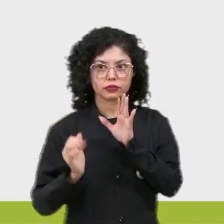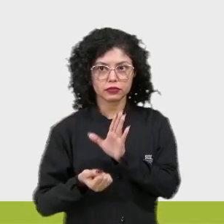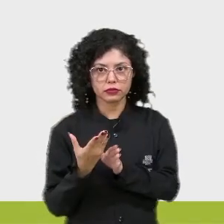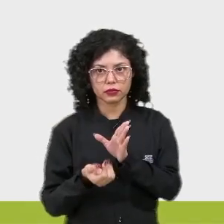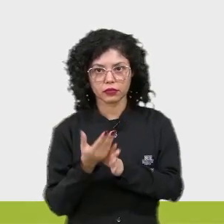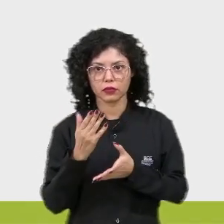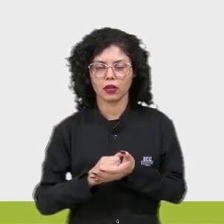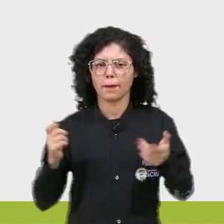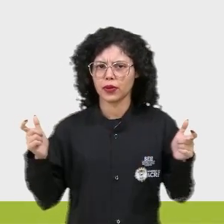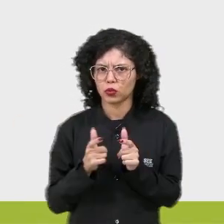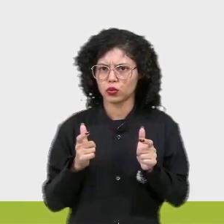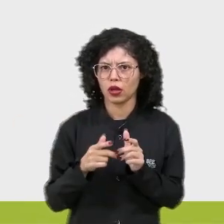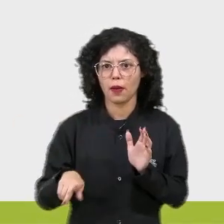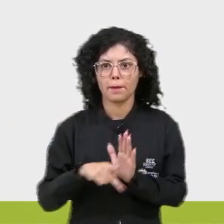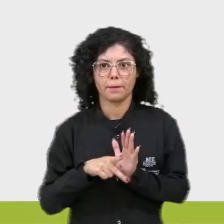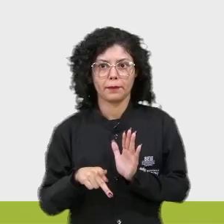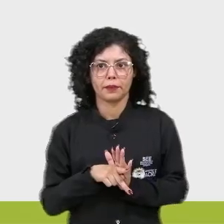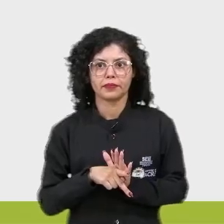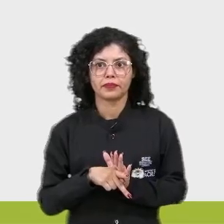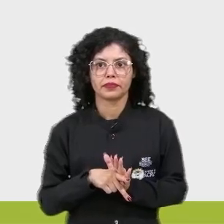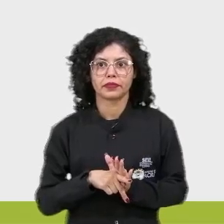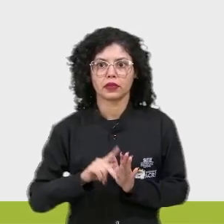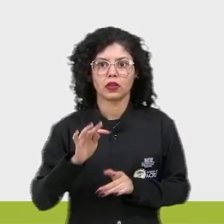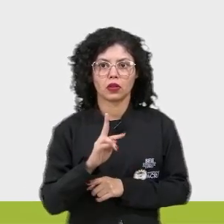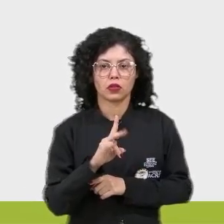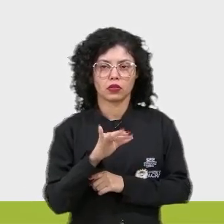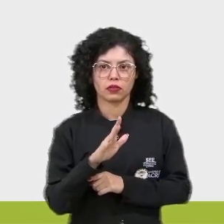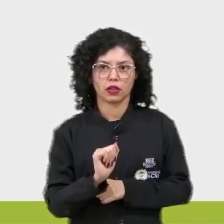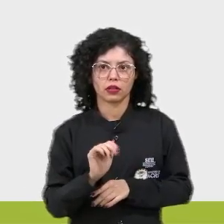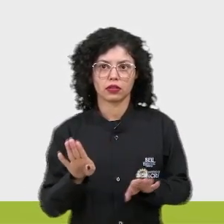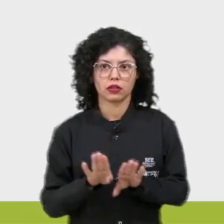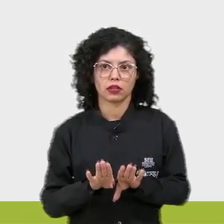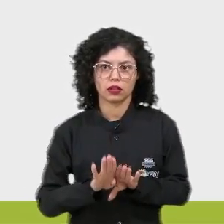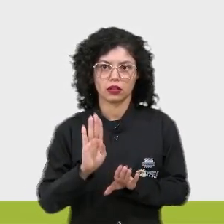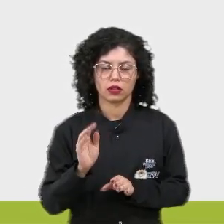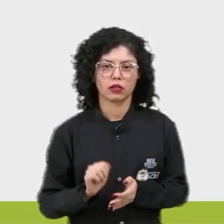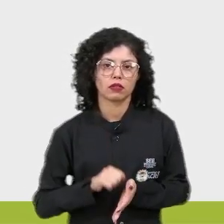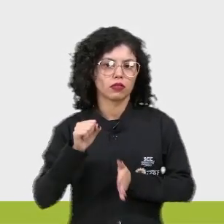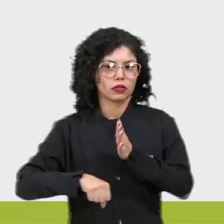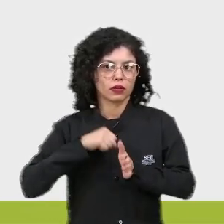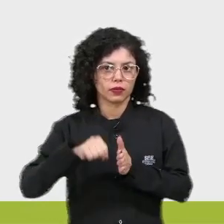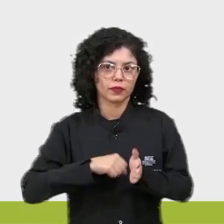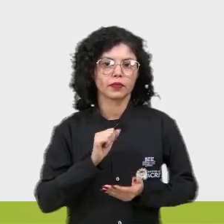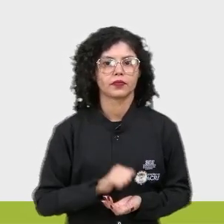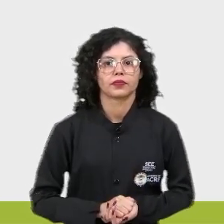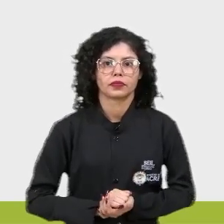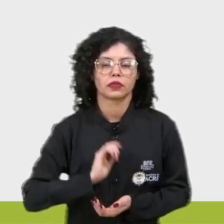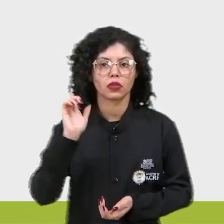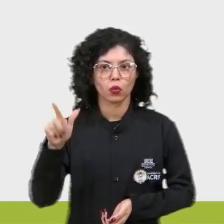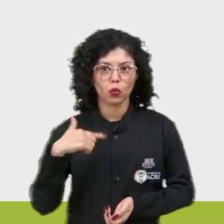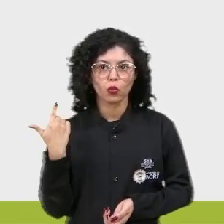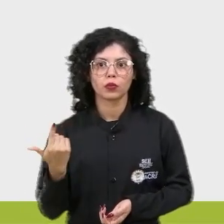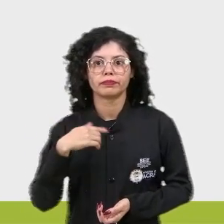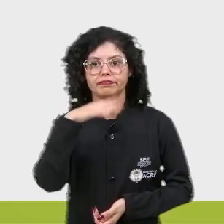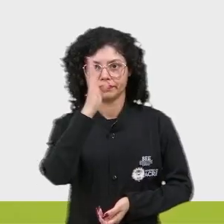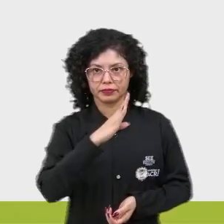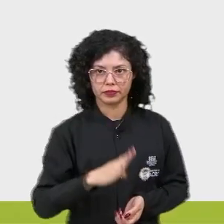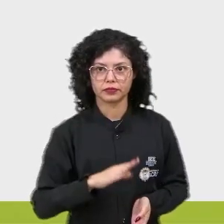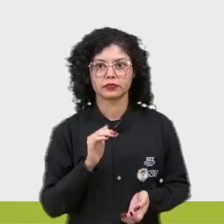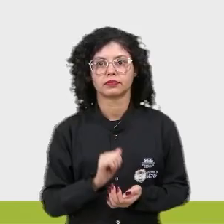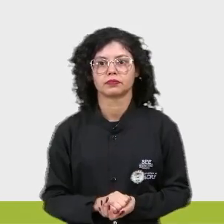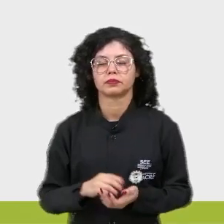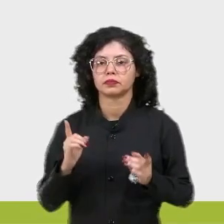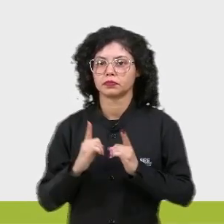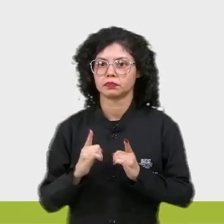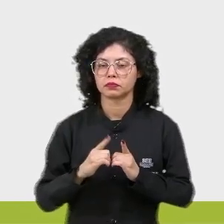um custo menor que o transporte rodoviário e hidroviário. Outra colocação: o Brasil está bem servido